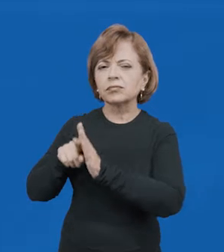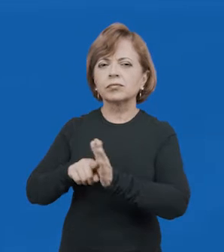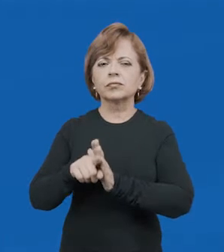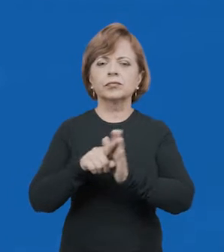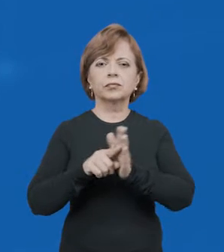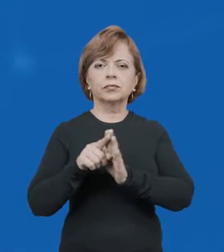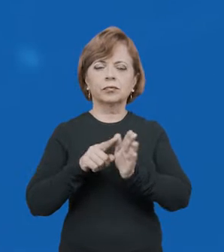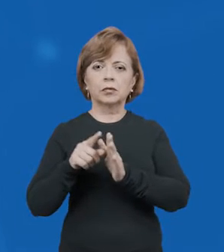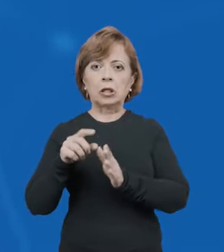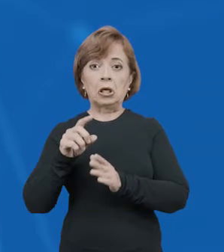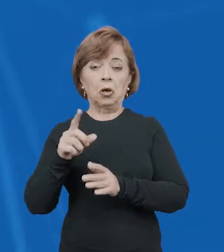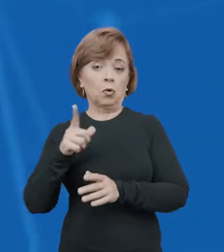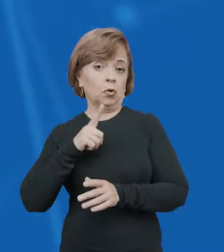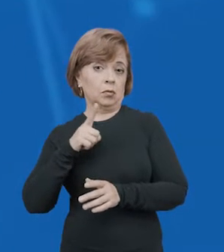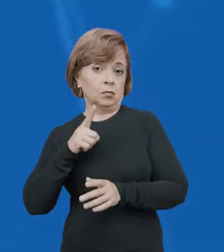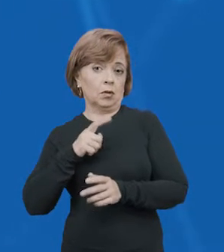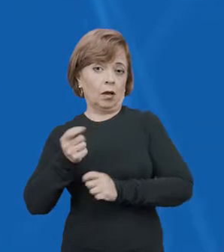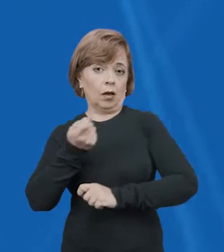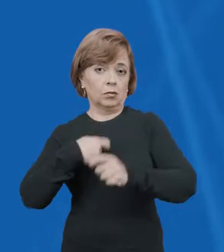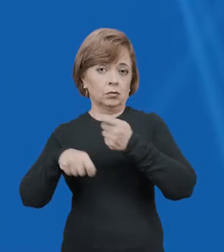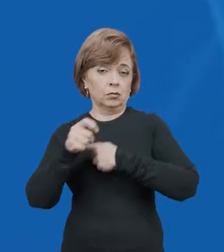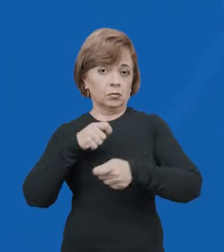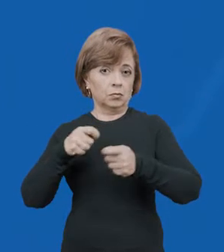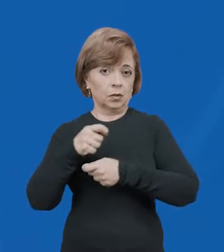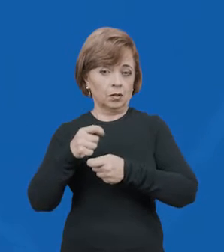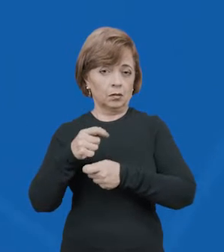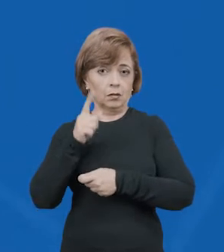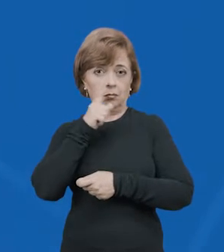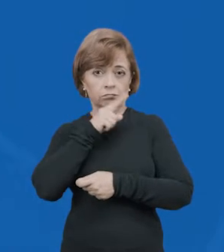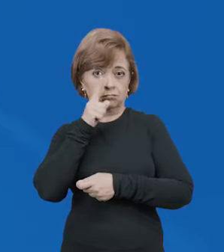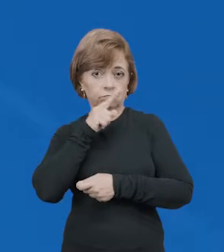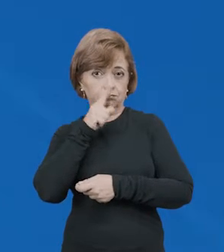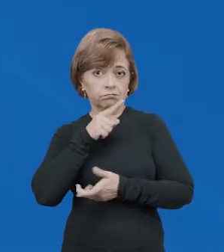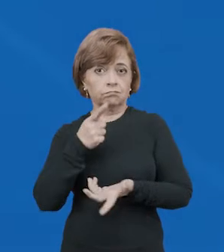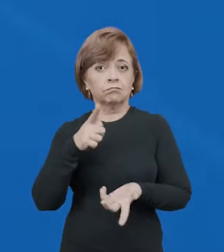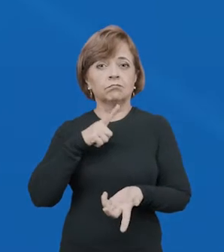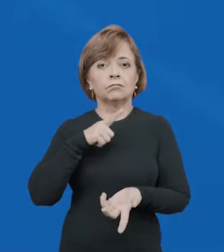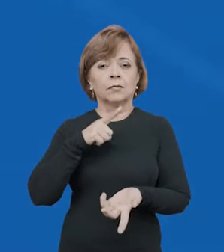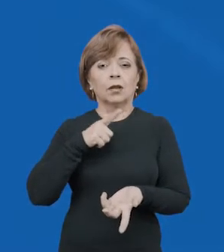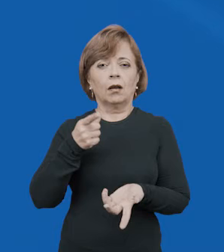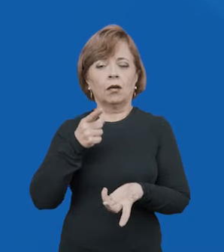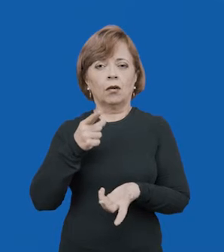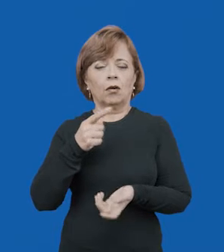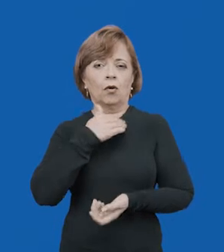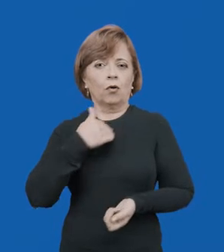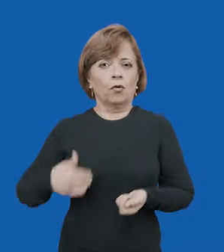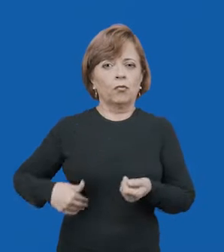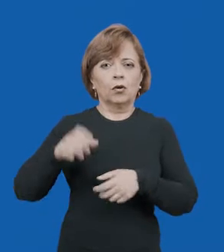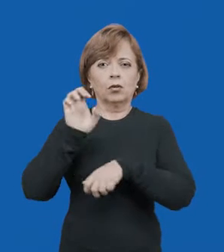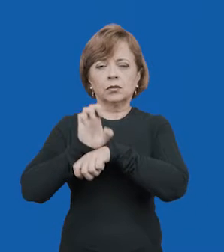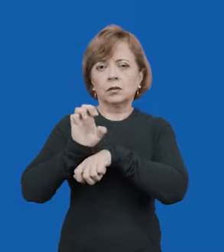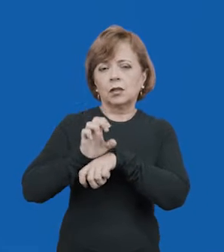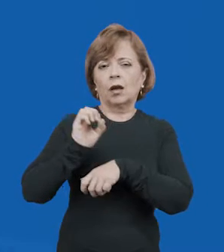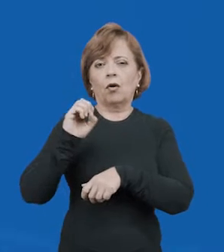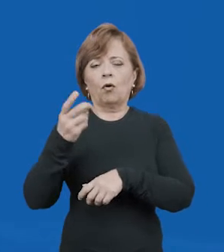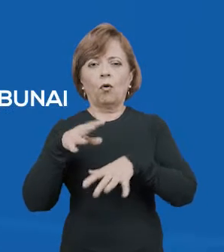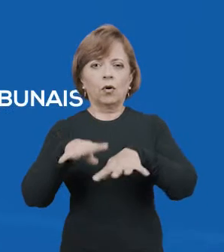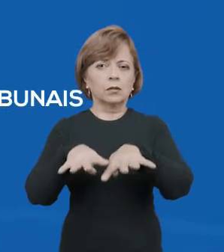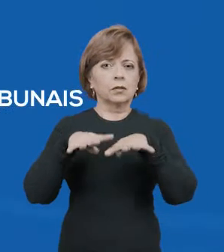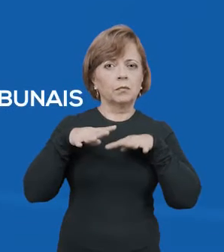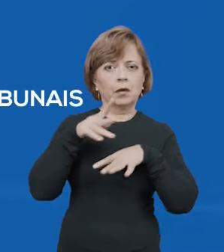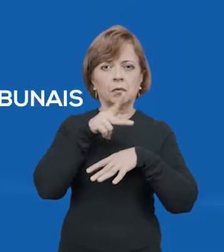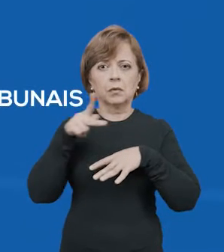improbidade administrativa, quando, por exemplo, a autoridade reclamada for o governador do Estado, o presidente da Assembleia Legislativa ou o presidente